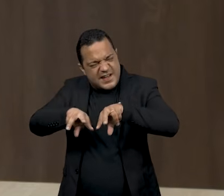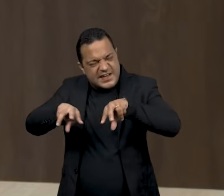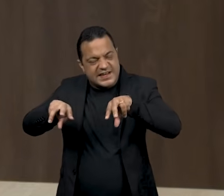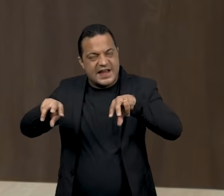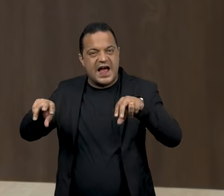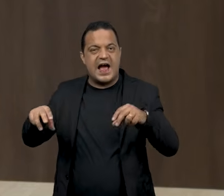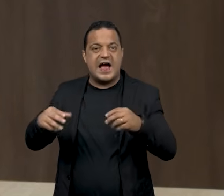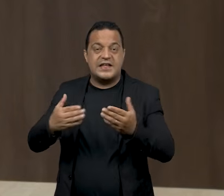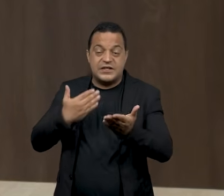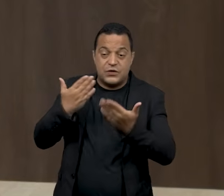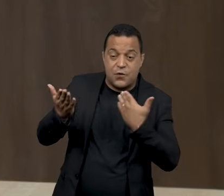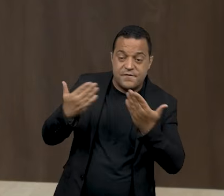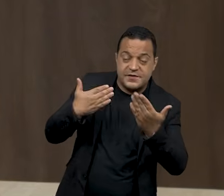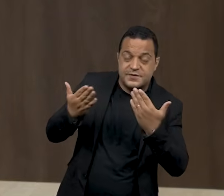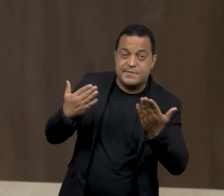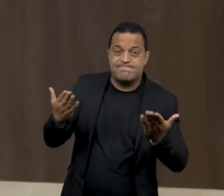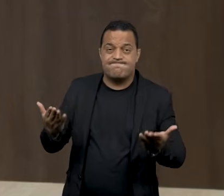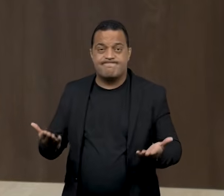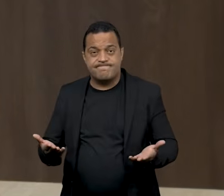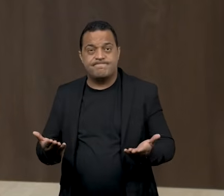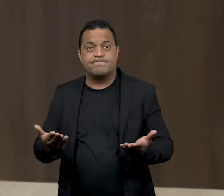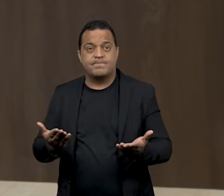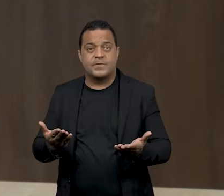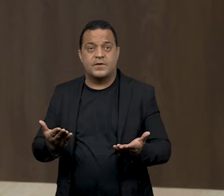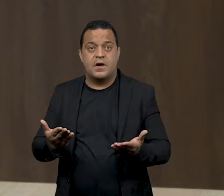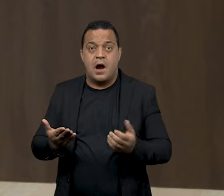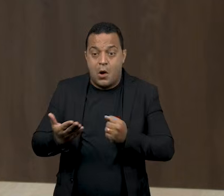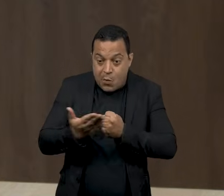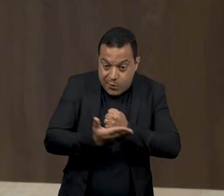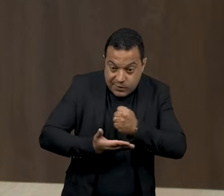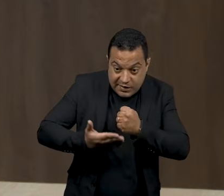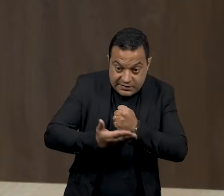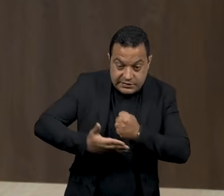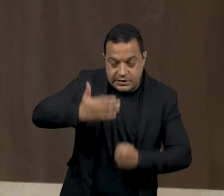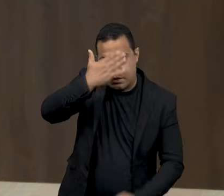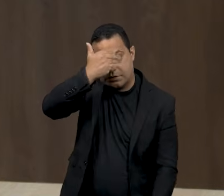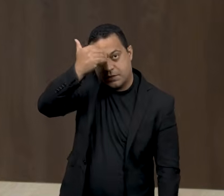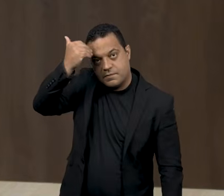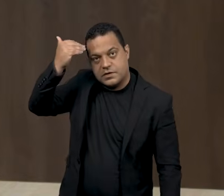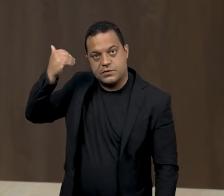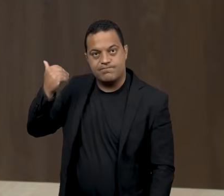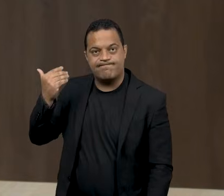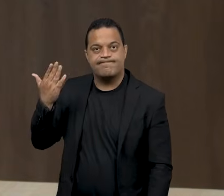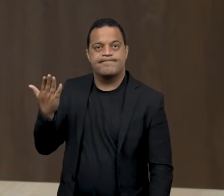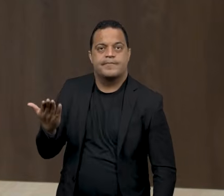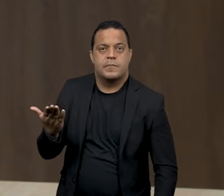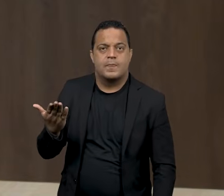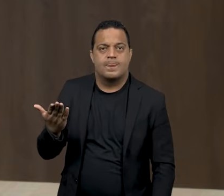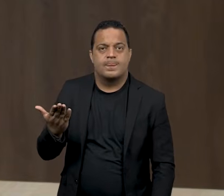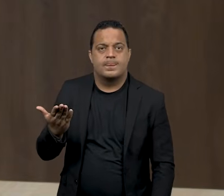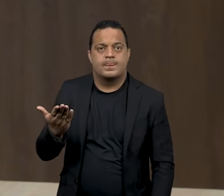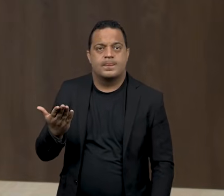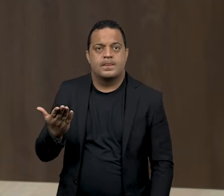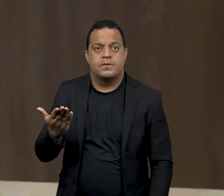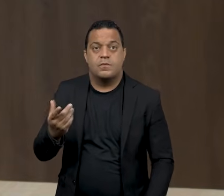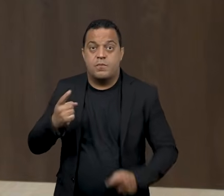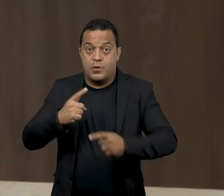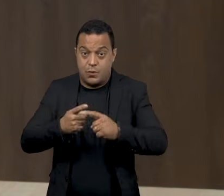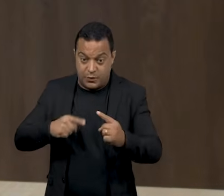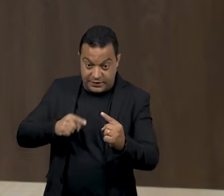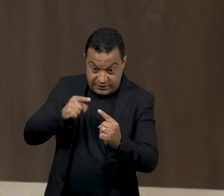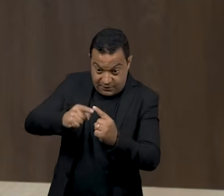citou, tratamos de muitos princípios de sabedoria, que essa é a